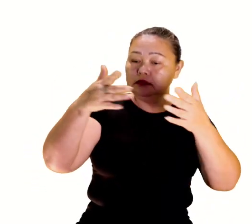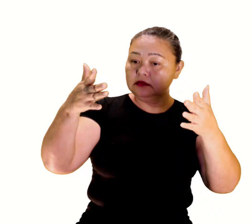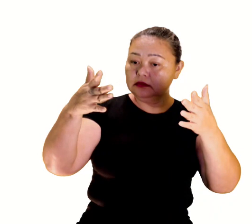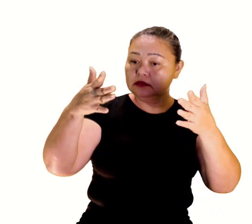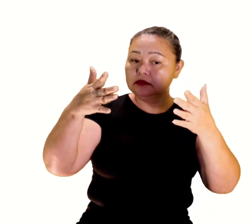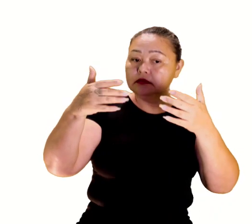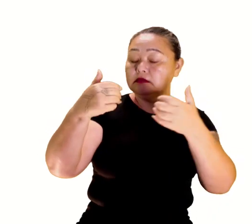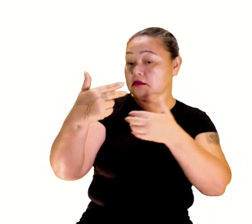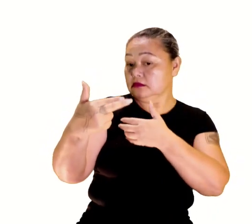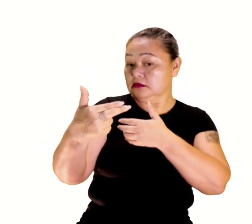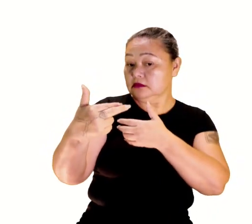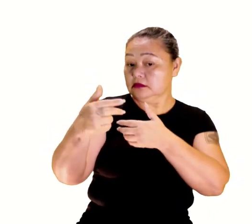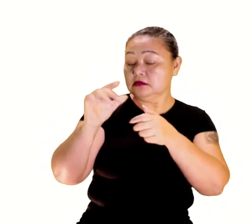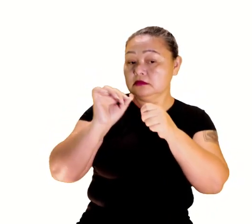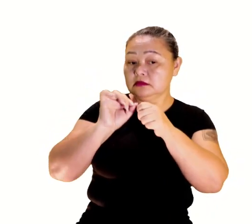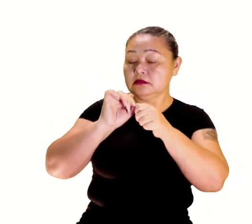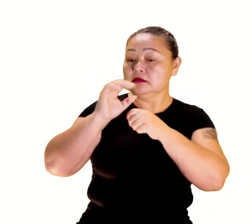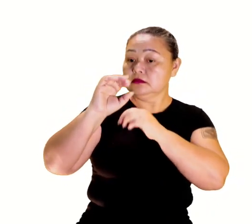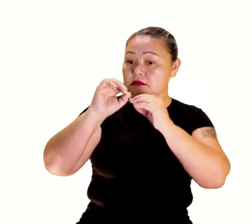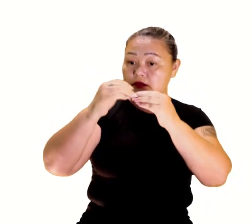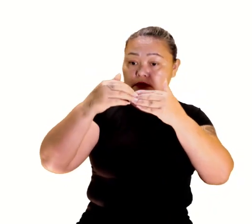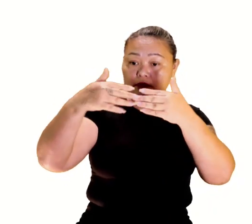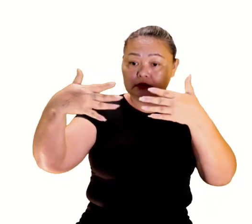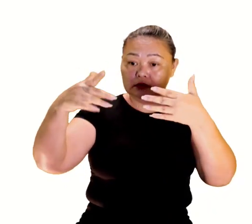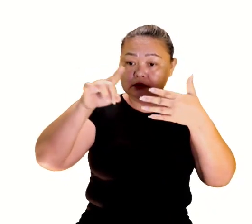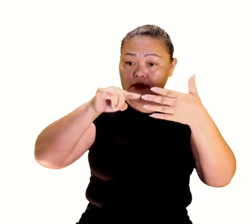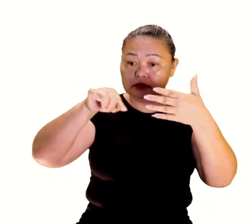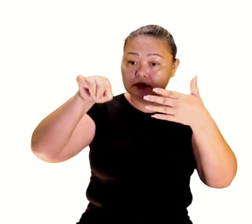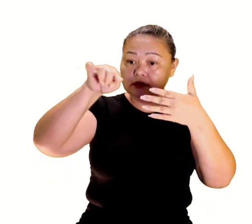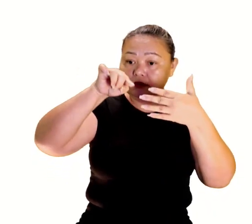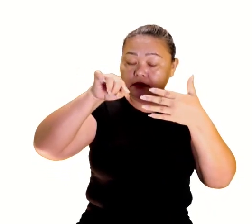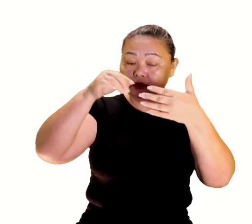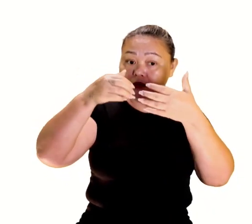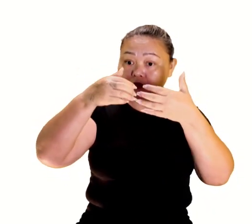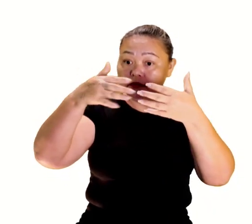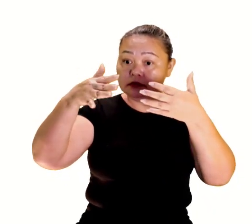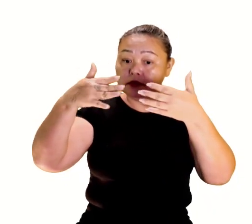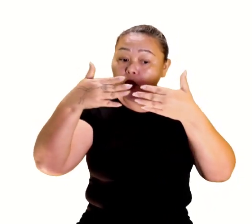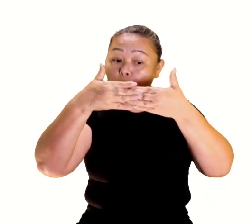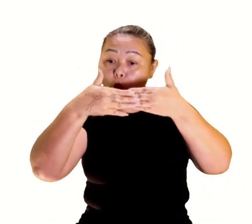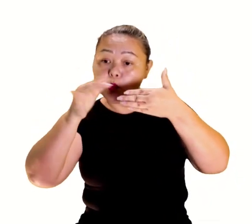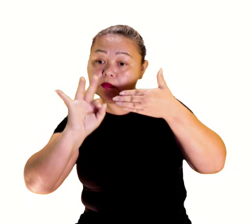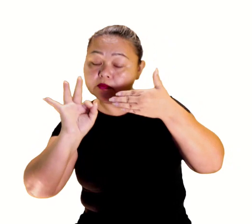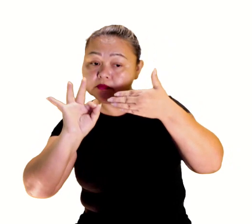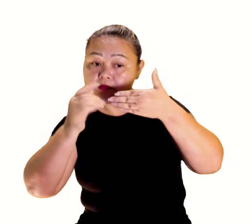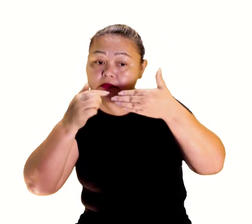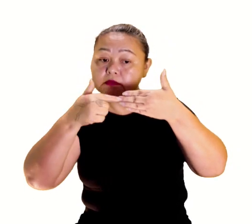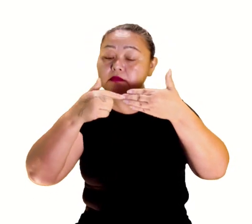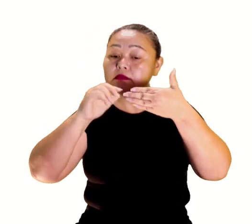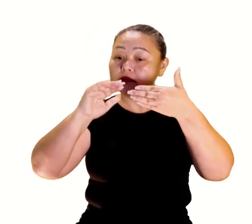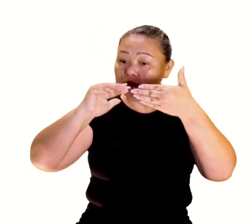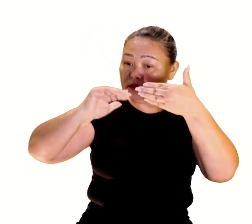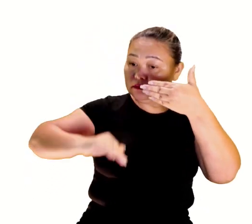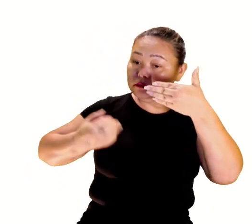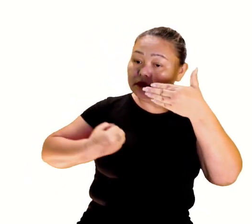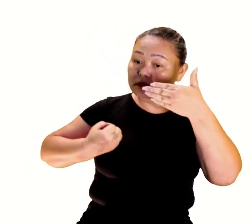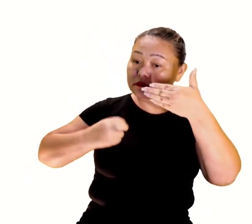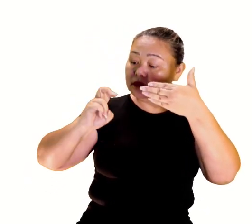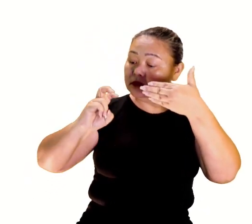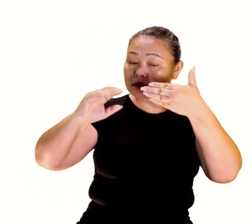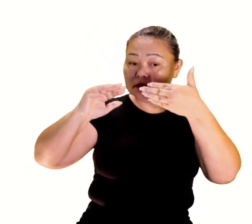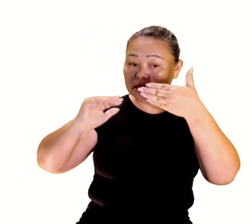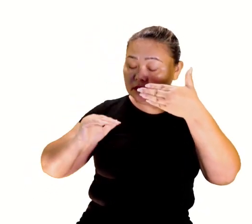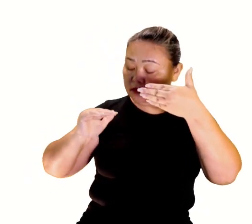igual aqui, ó. Então o 5 é aberto, né? E vou fazer o quê? Vou pegar os valores menores que 5 para